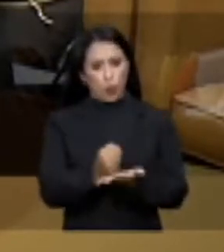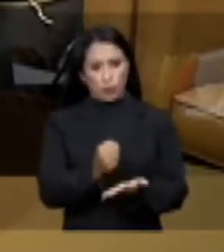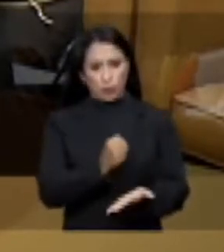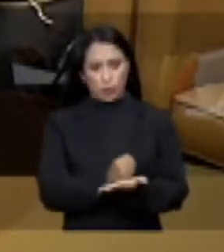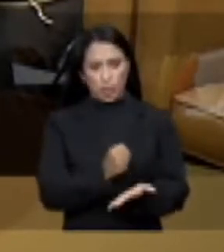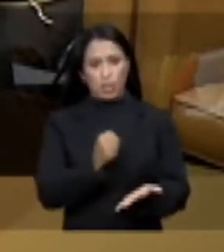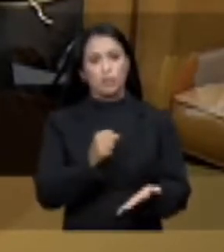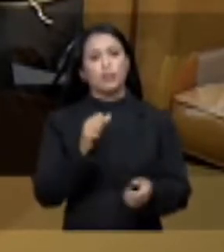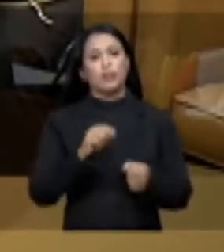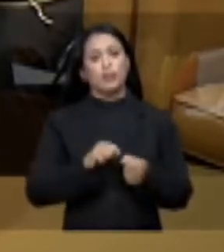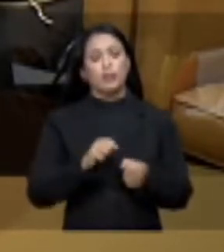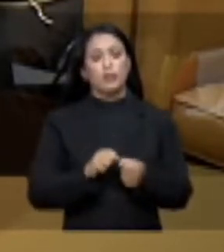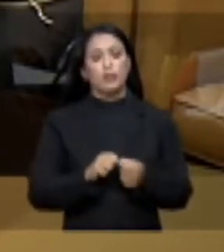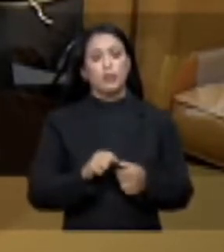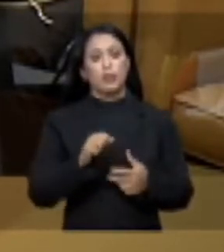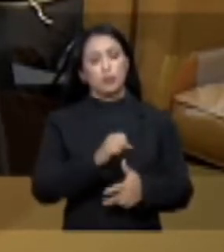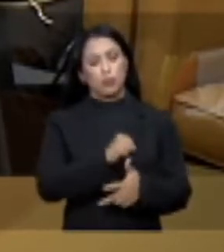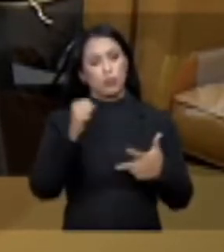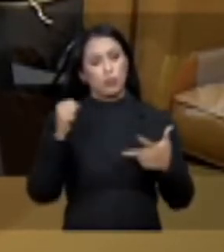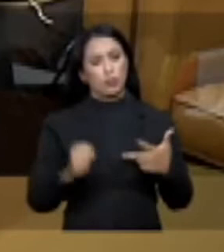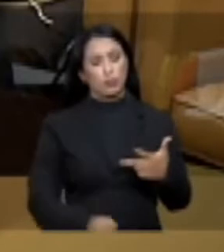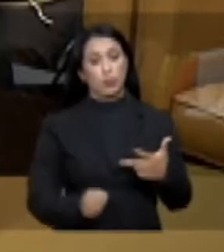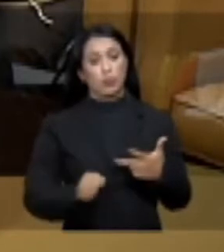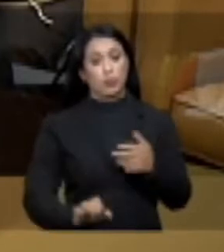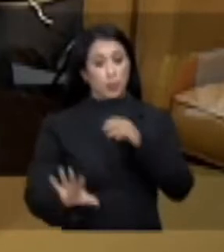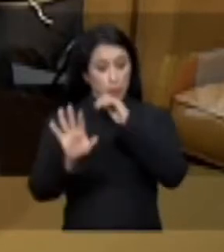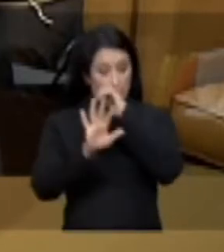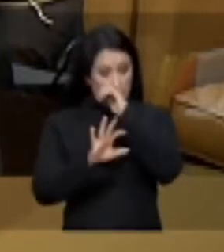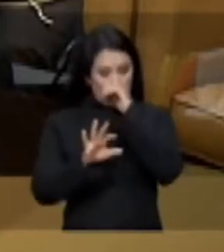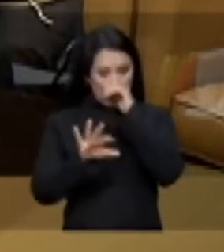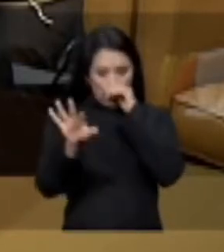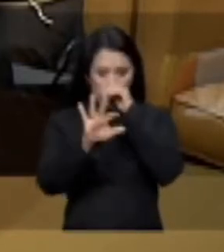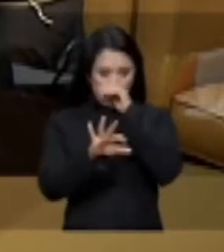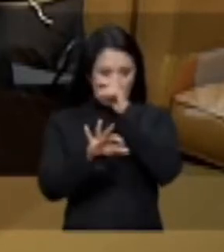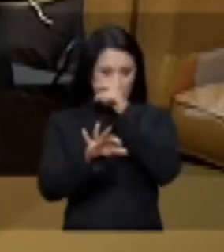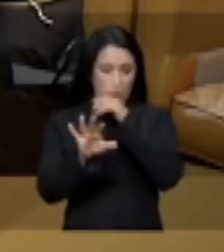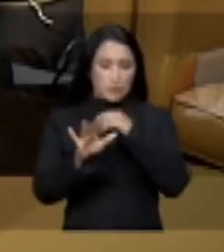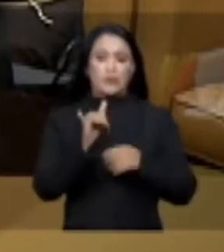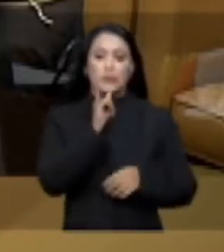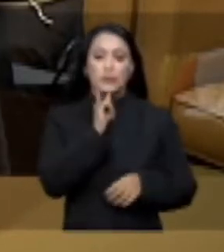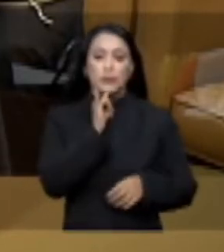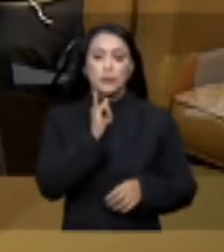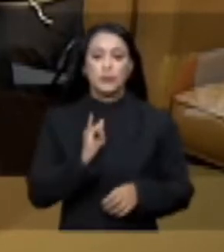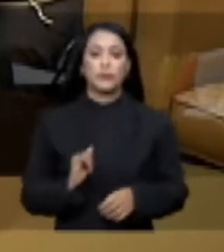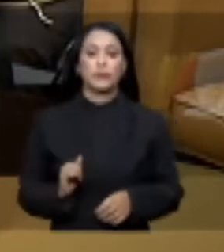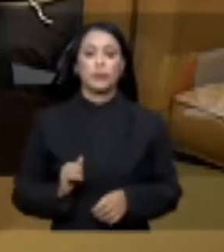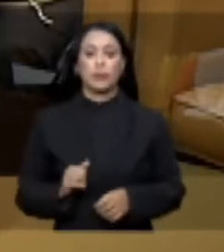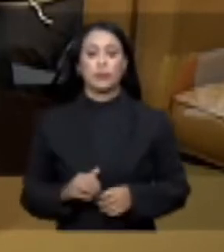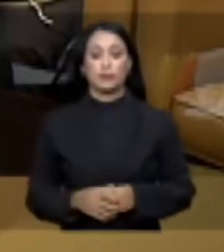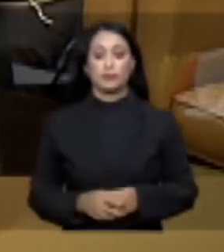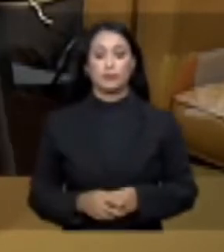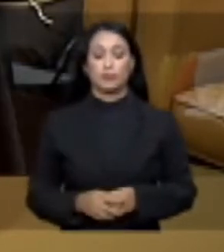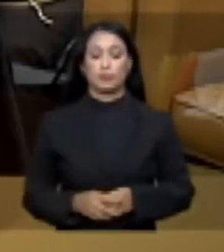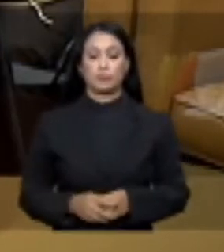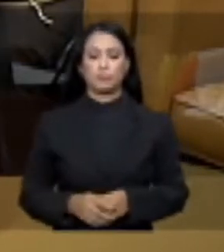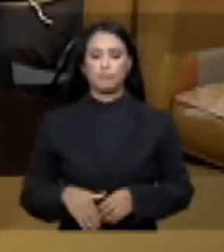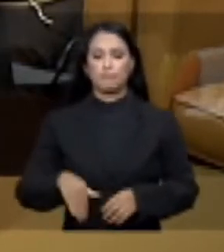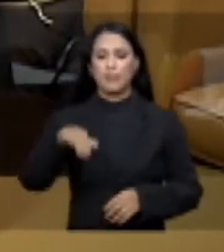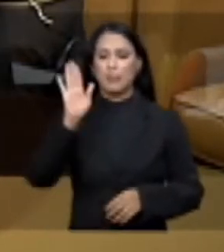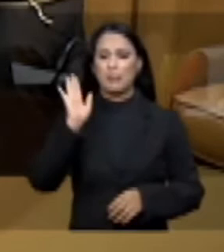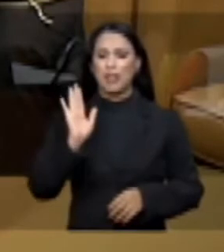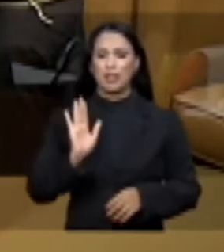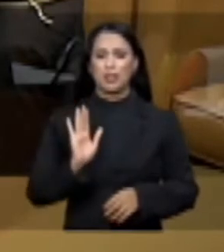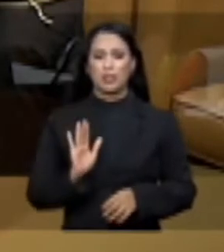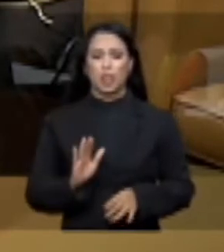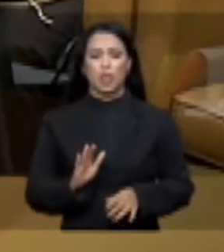firmados com o poder público. Isso diante de um setor extremamente fragmentado, como, por exemplo, temos aqui mais de 49